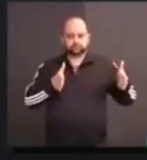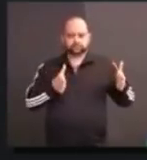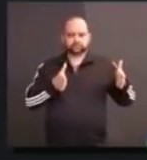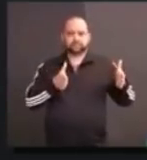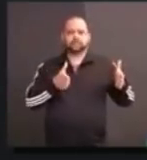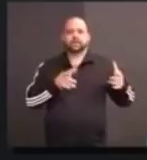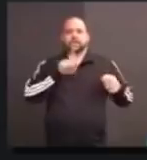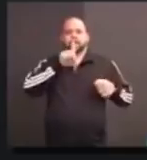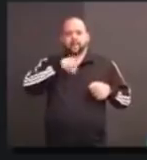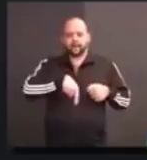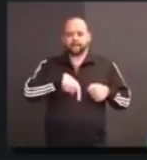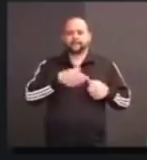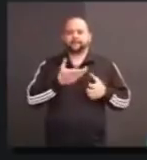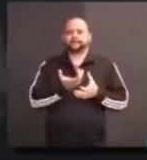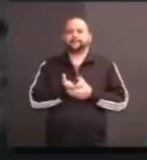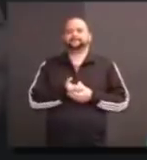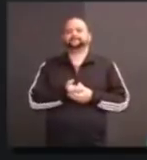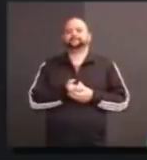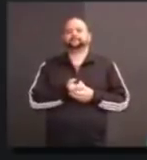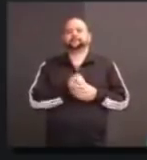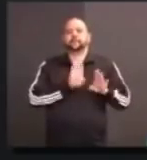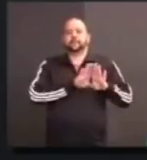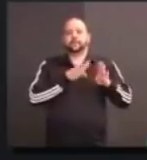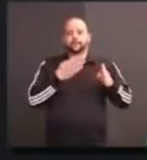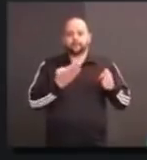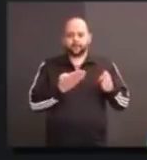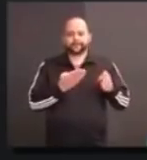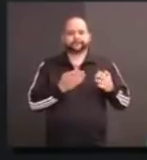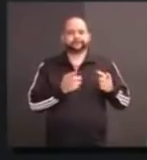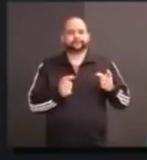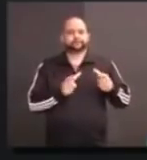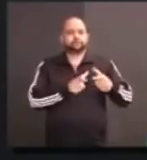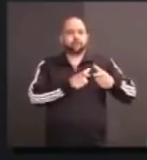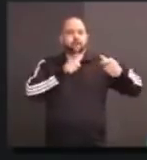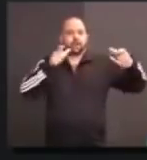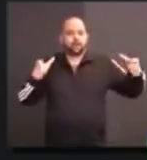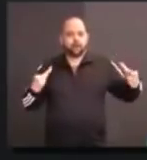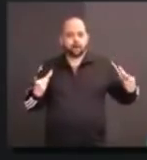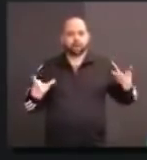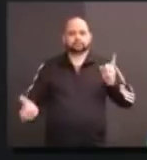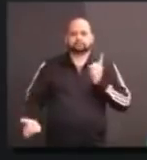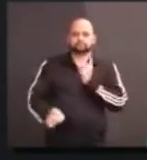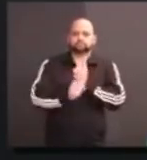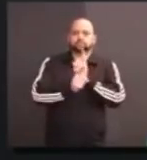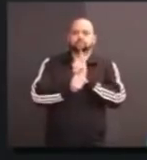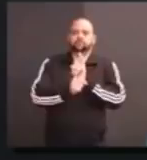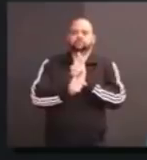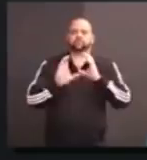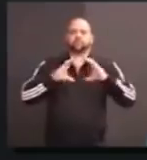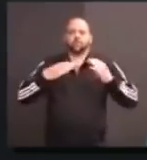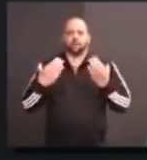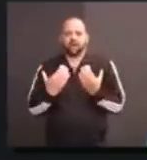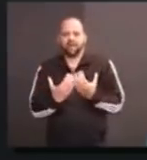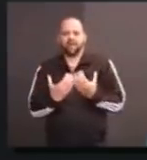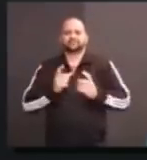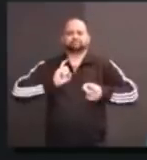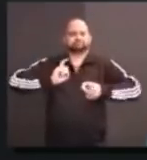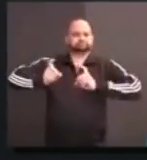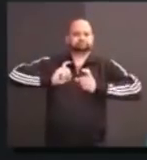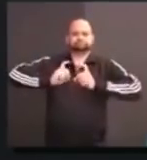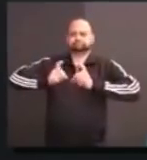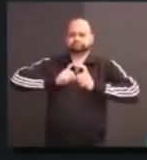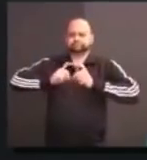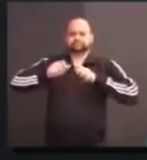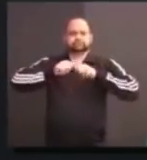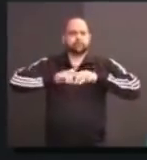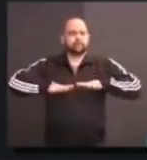É a porta dos grandes encontros, dos grandes congressos,